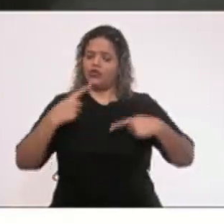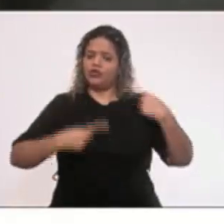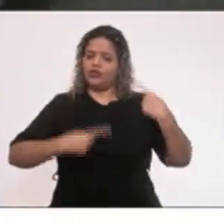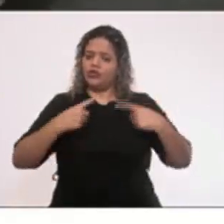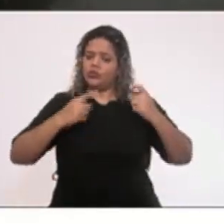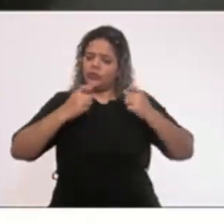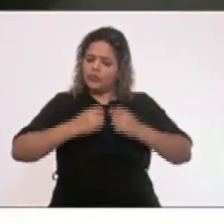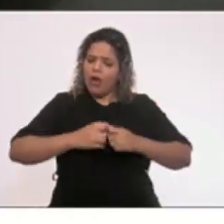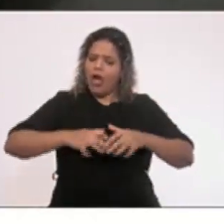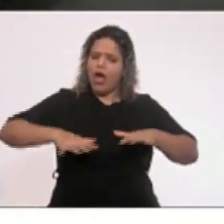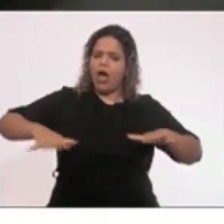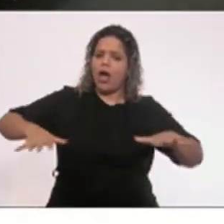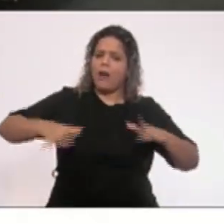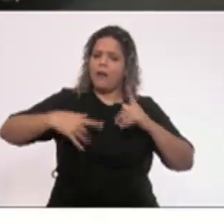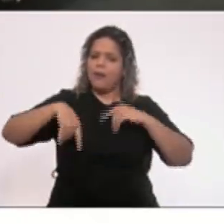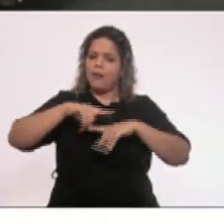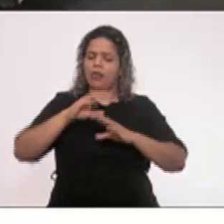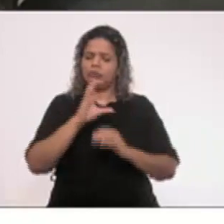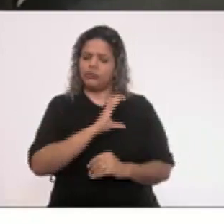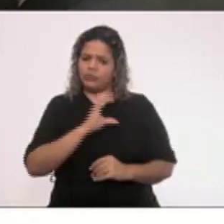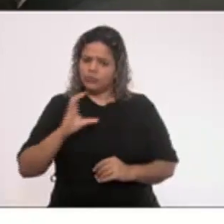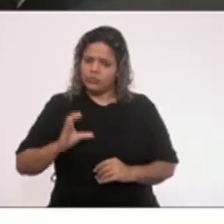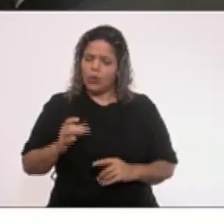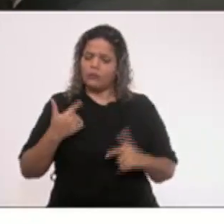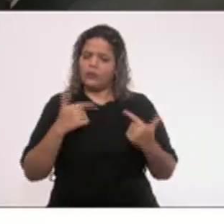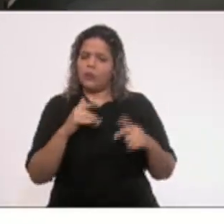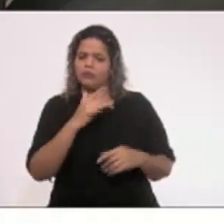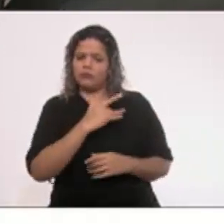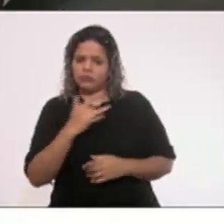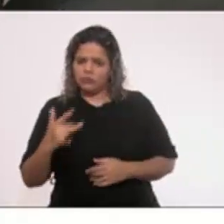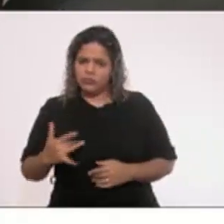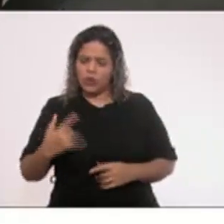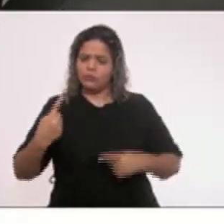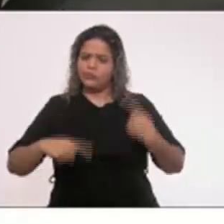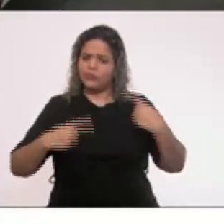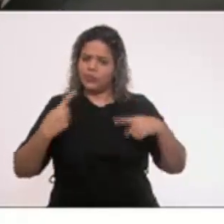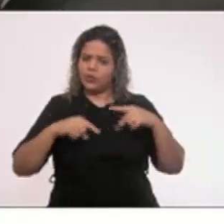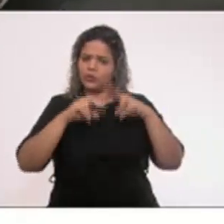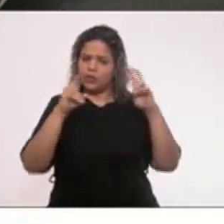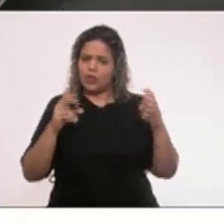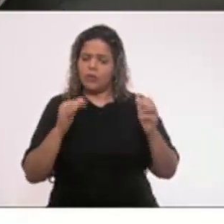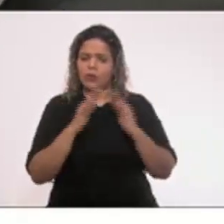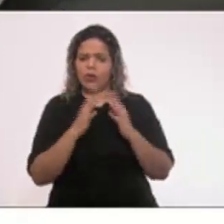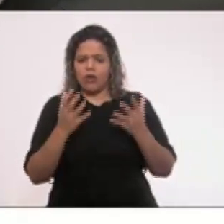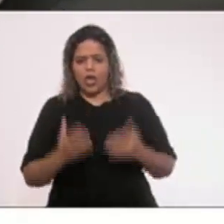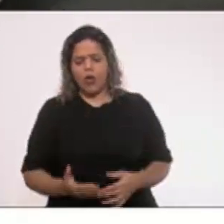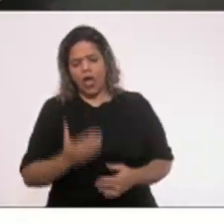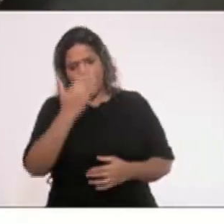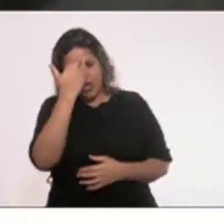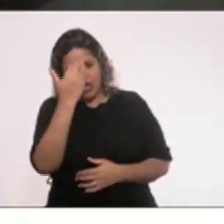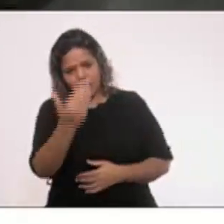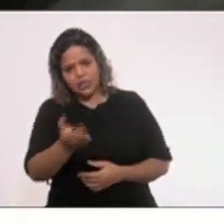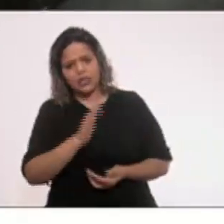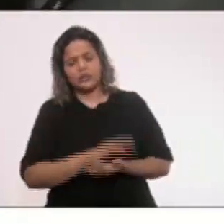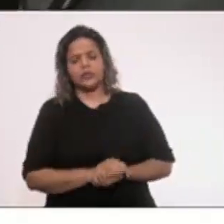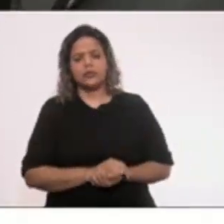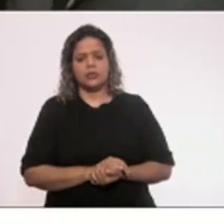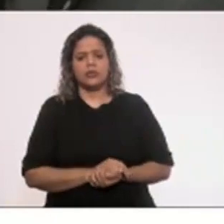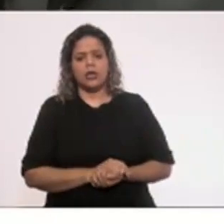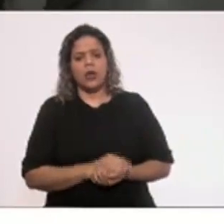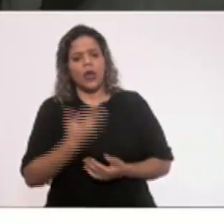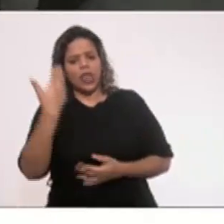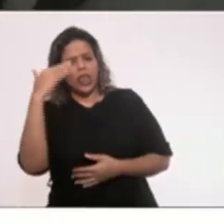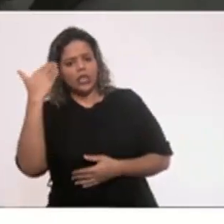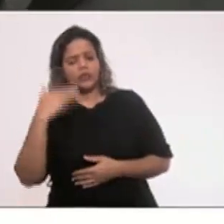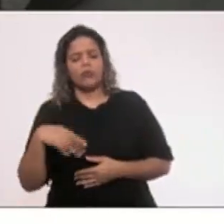discussão mais ampla nas comissões de trabalho e saúde para debatermos o tema. Então, eu quero aqui agradecer de plano o